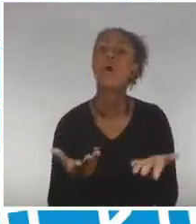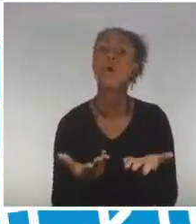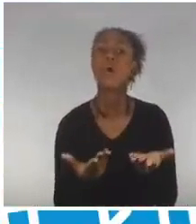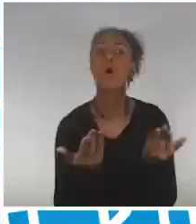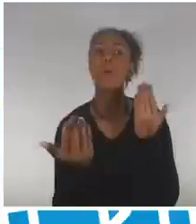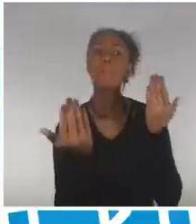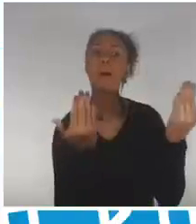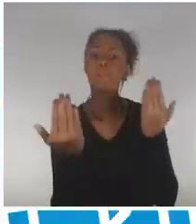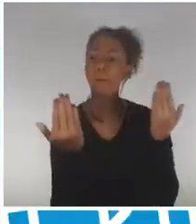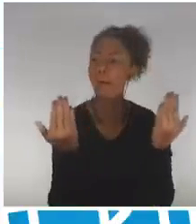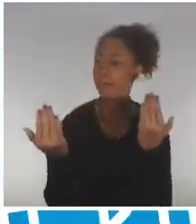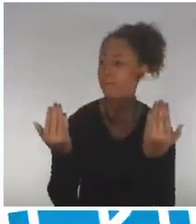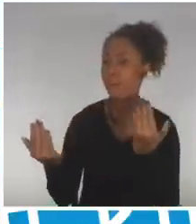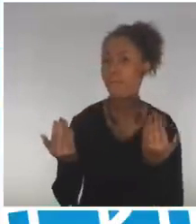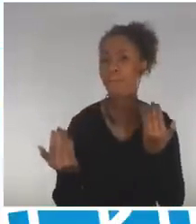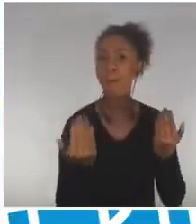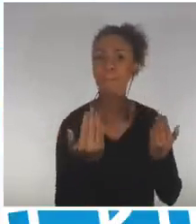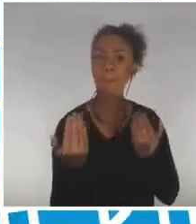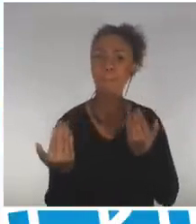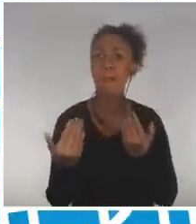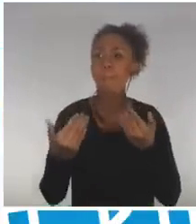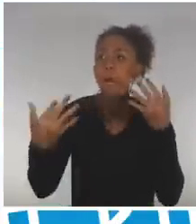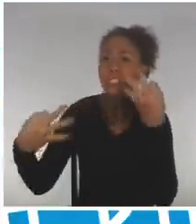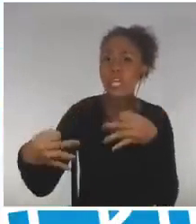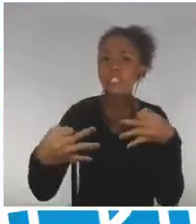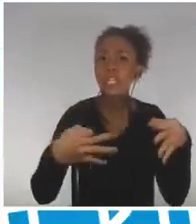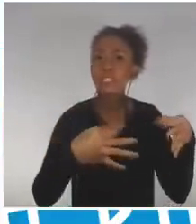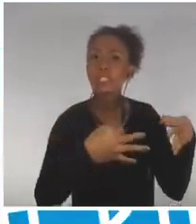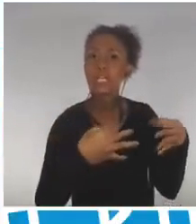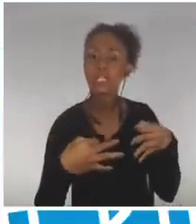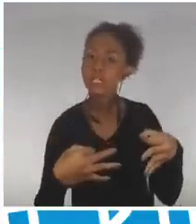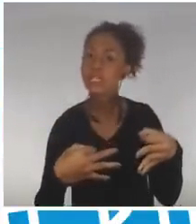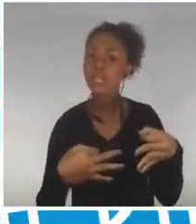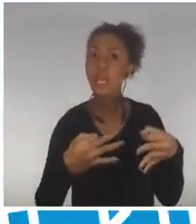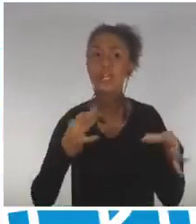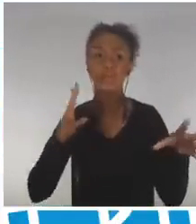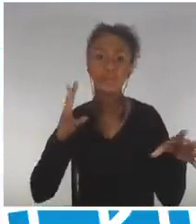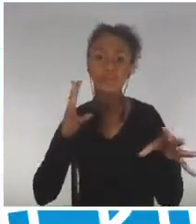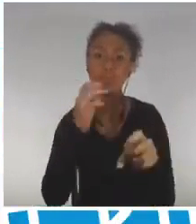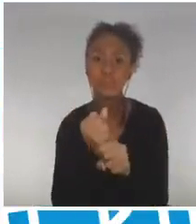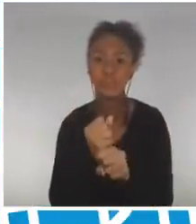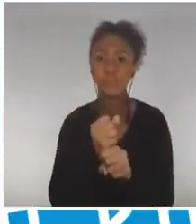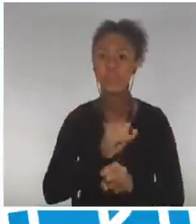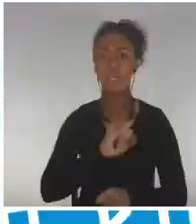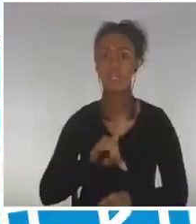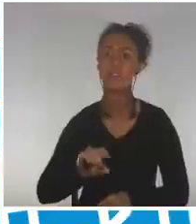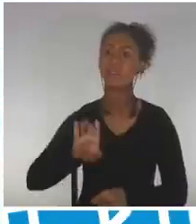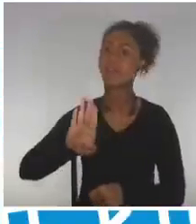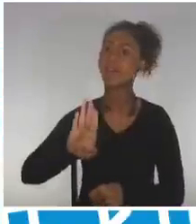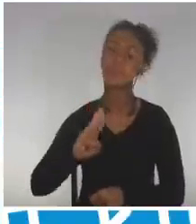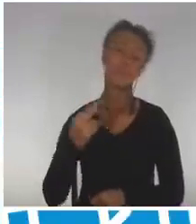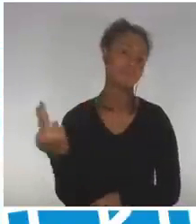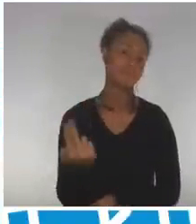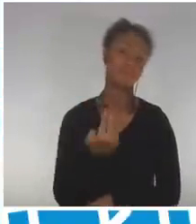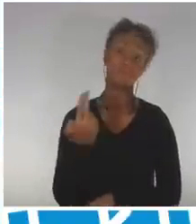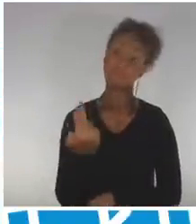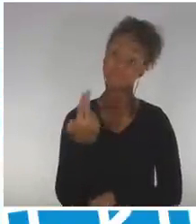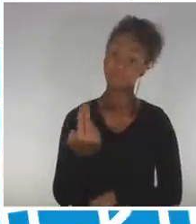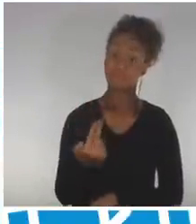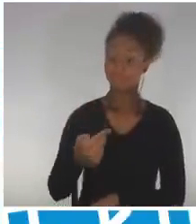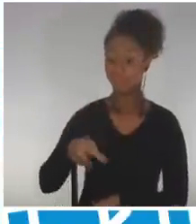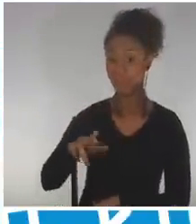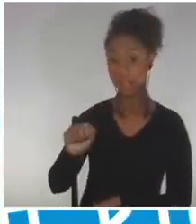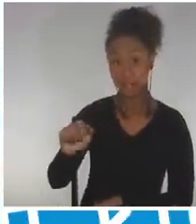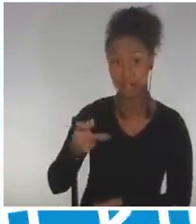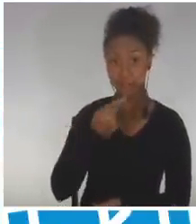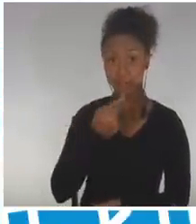justa, né, desses resultados e transformar isso em IDEB? A Raquel acabou de dizer que o MEC pretende divulgar